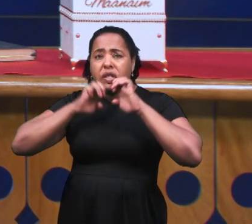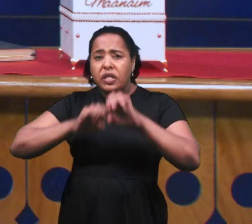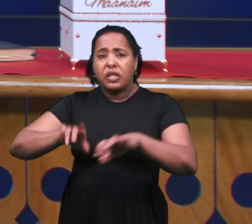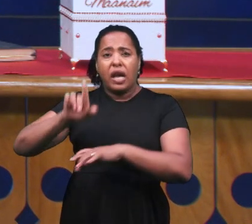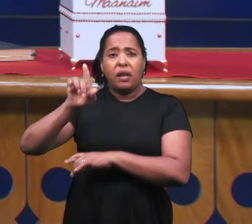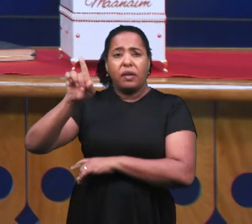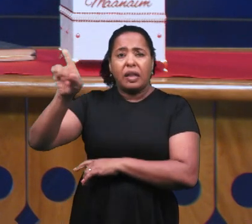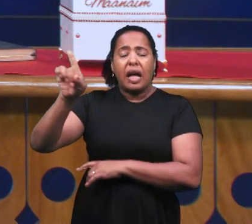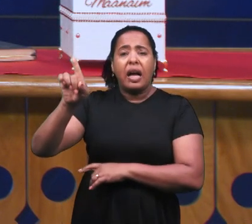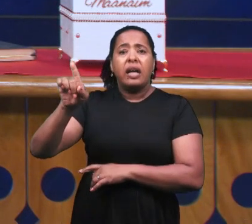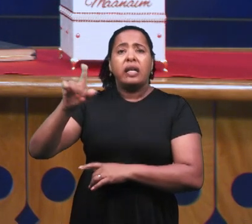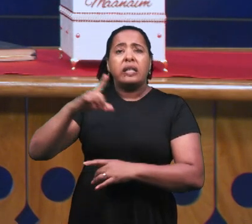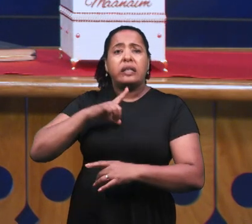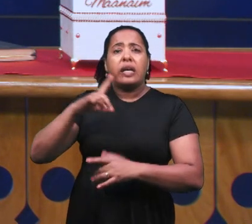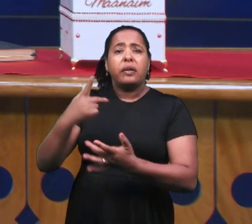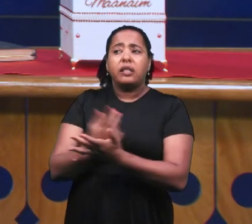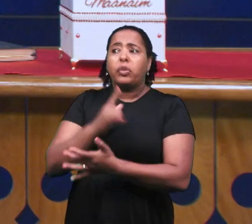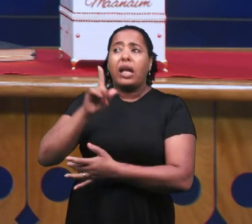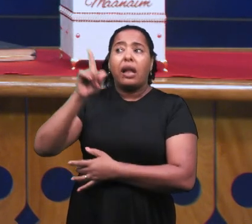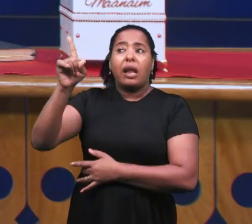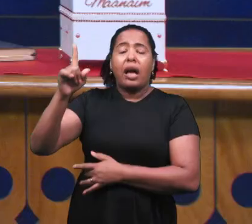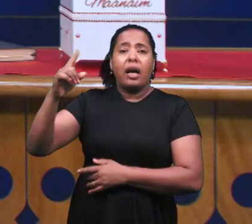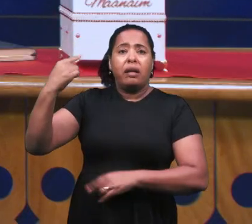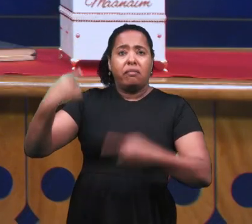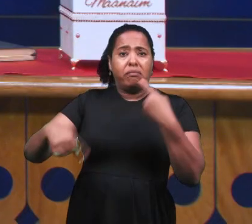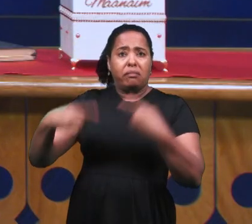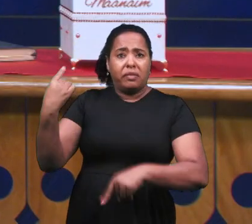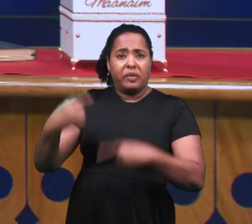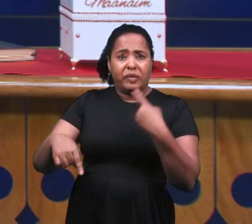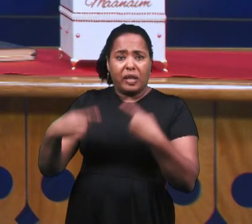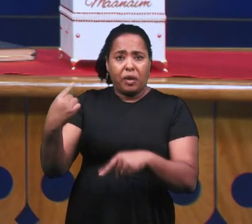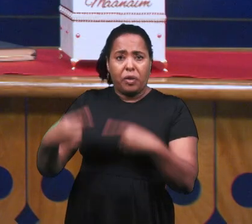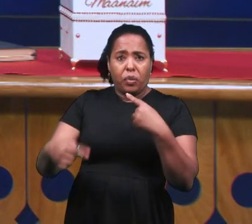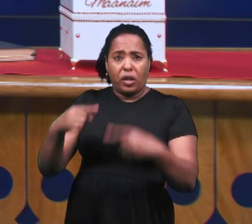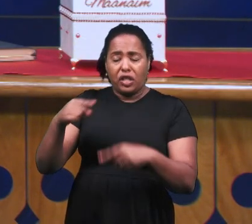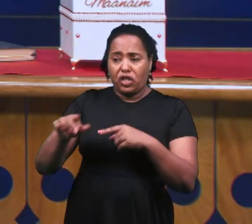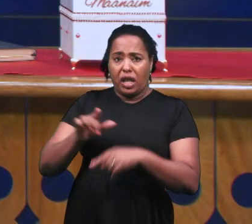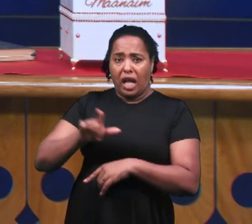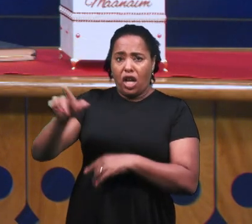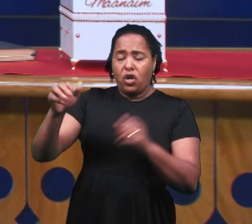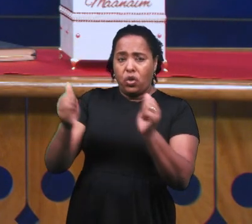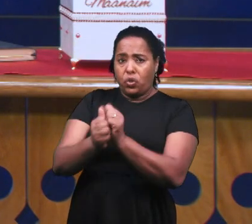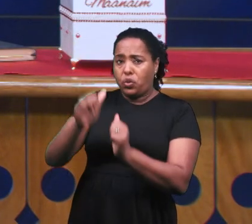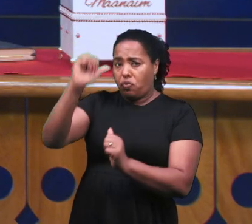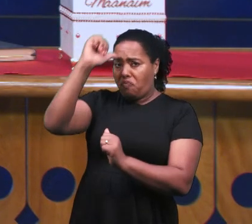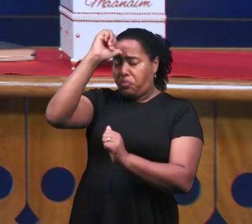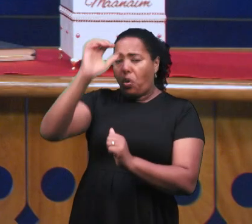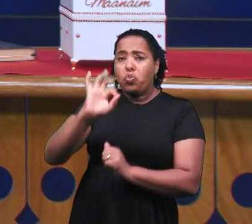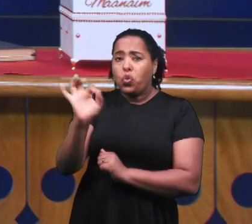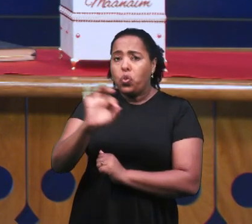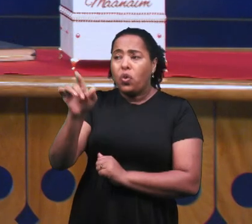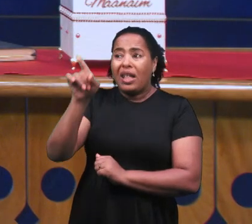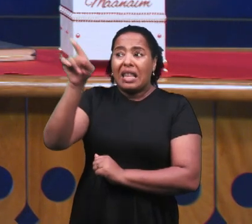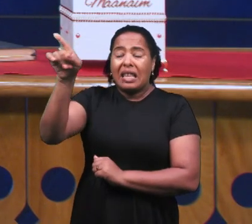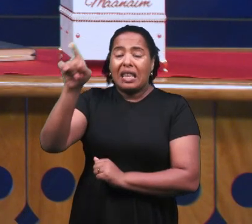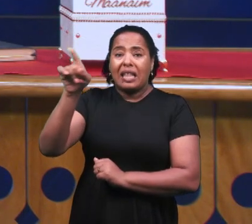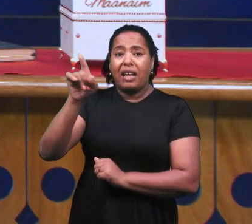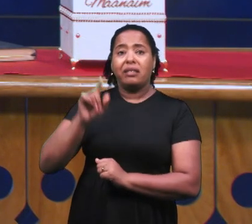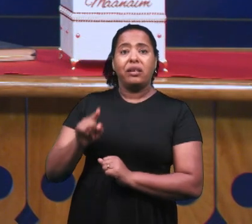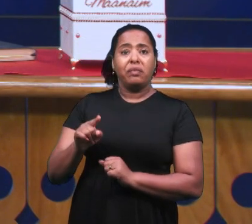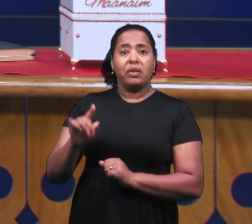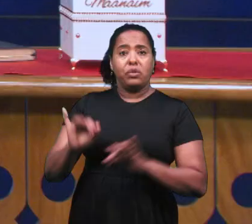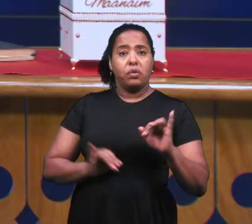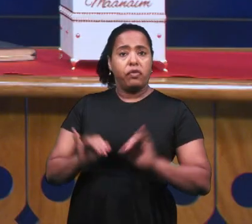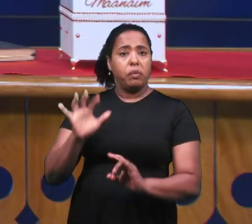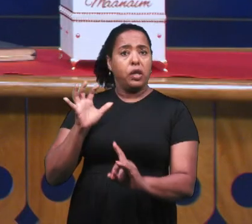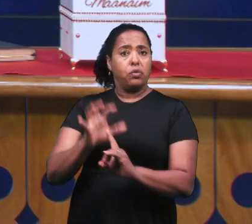são, politicamente não se inteira muito com os indianos, mas eles sofreram a influência dos indianos, que